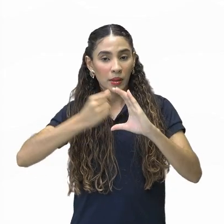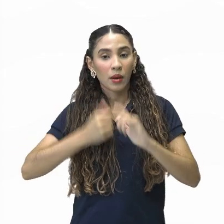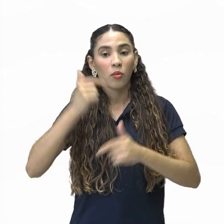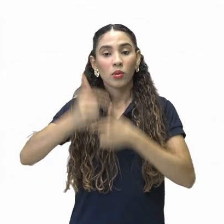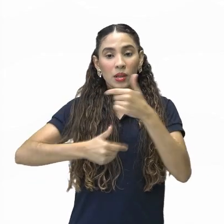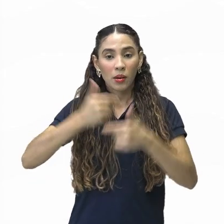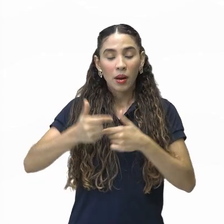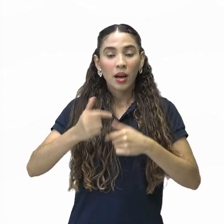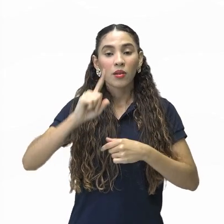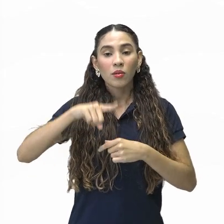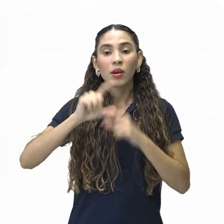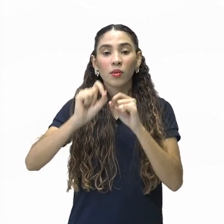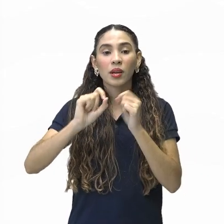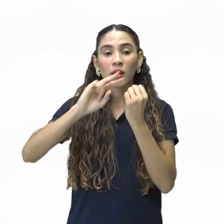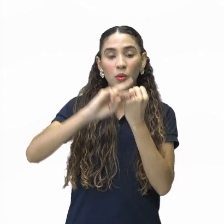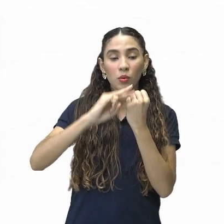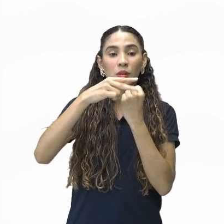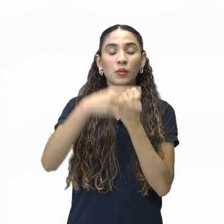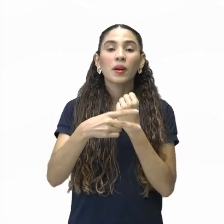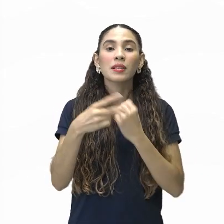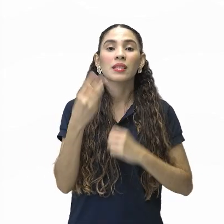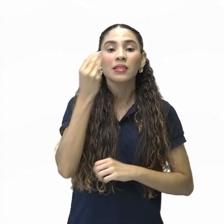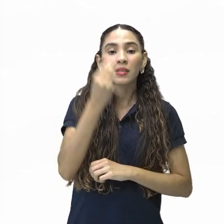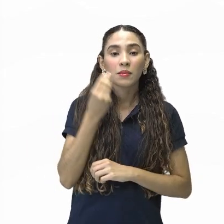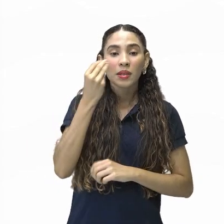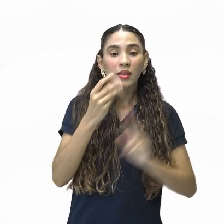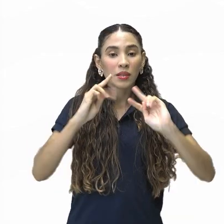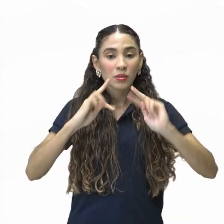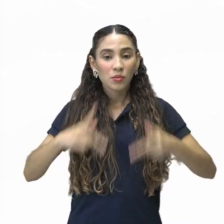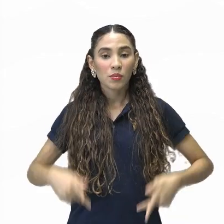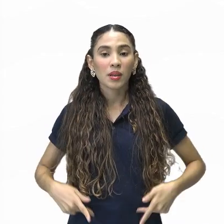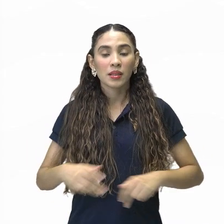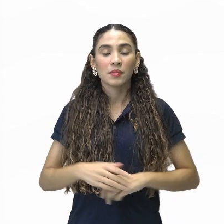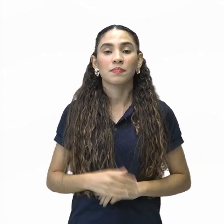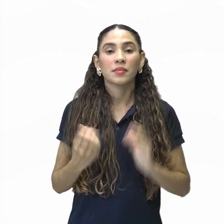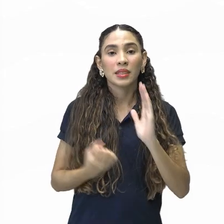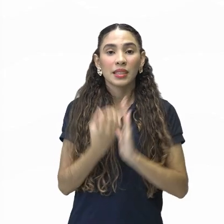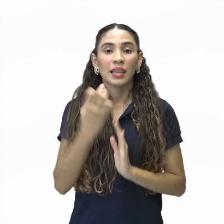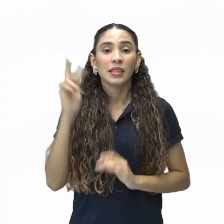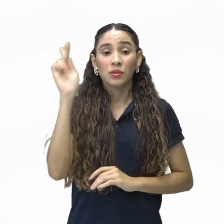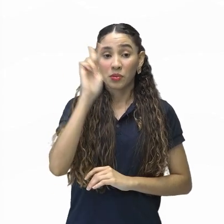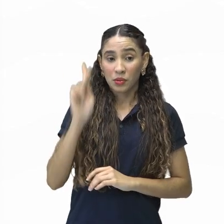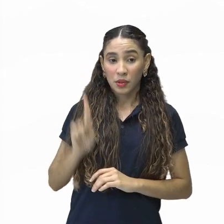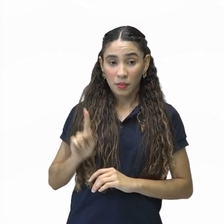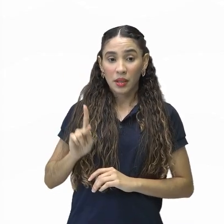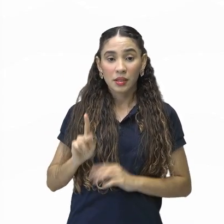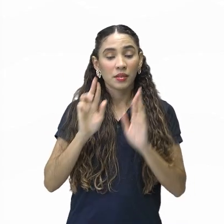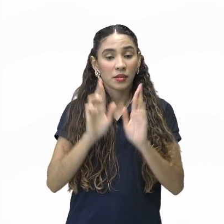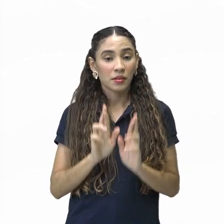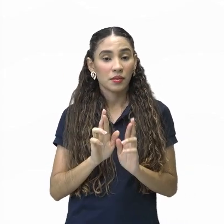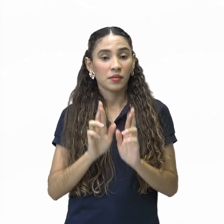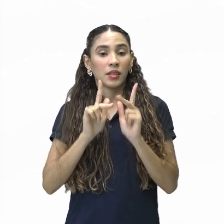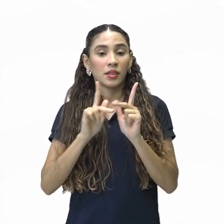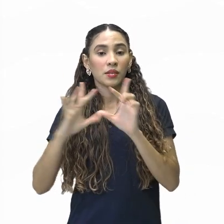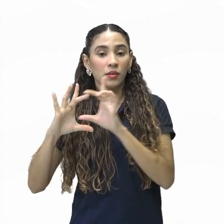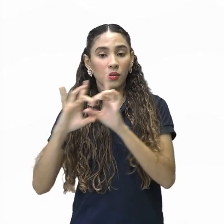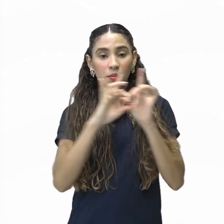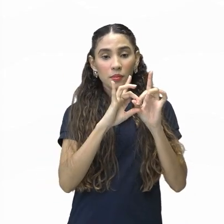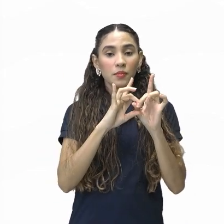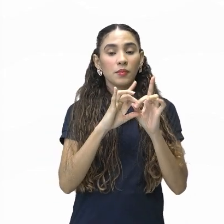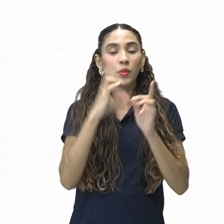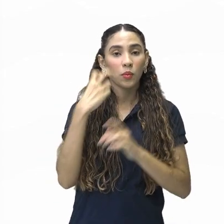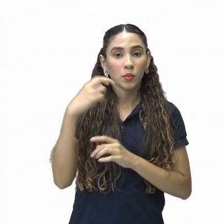capital e trabalho são consequências de experiências humanas estabelecidas historicamente em